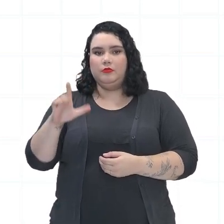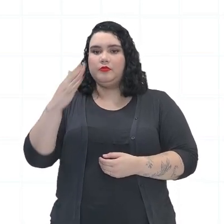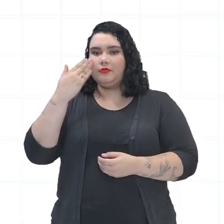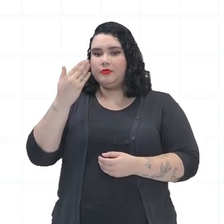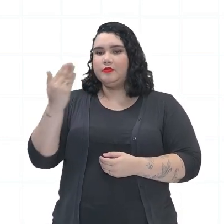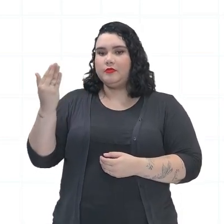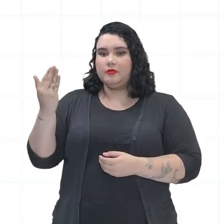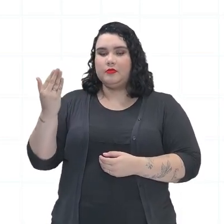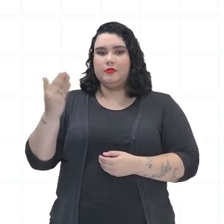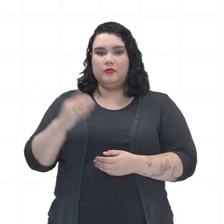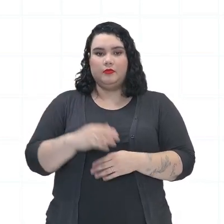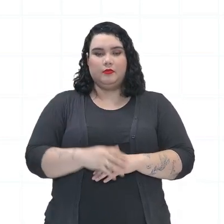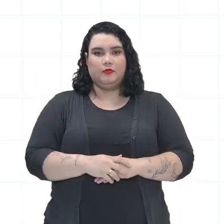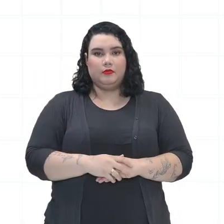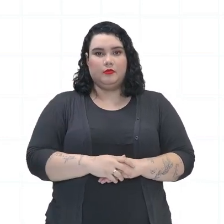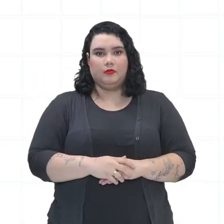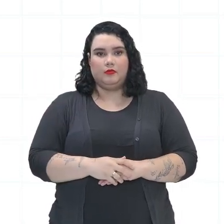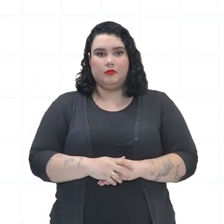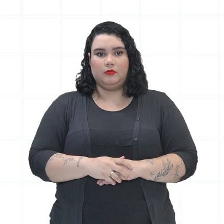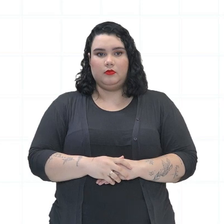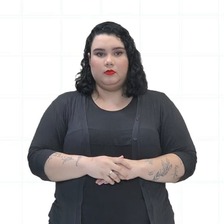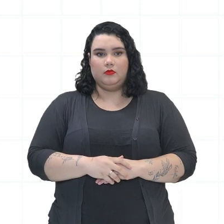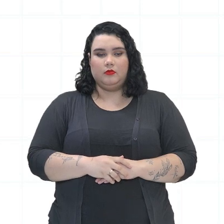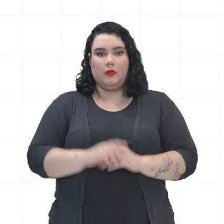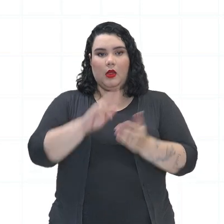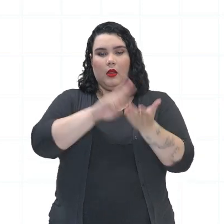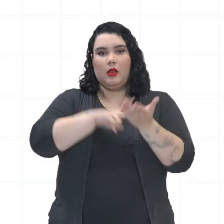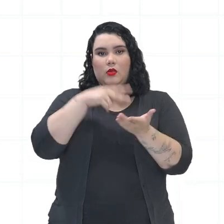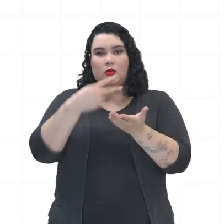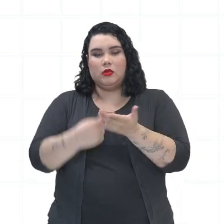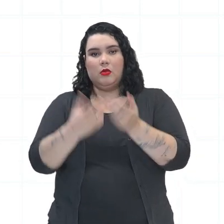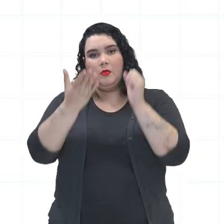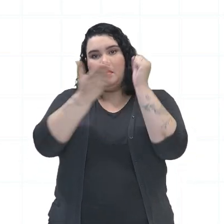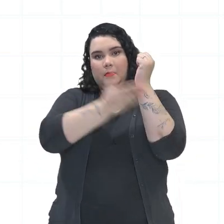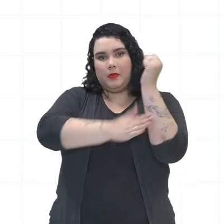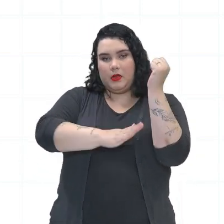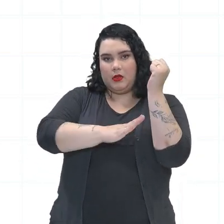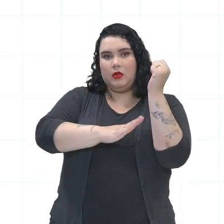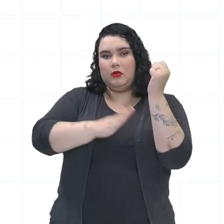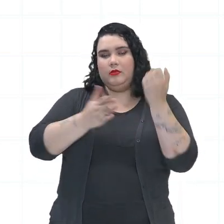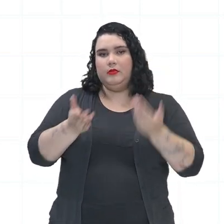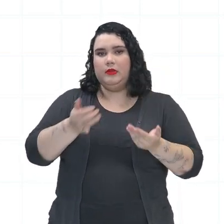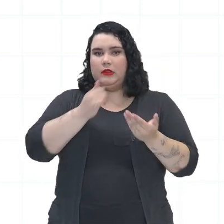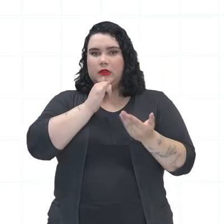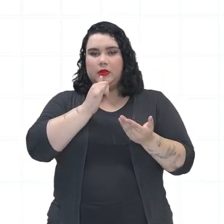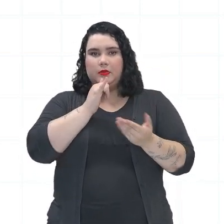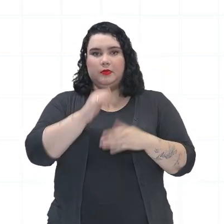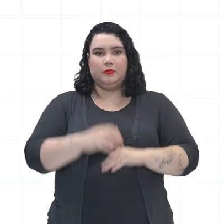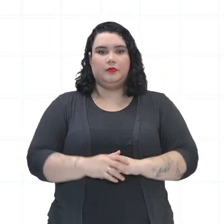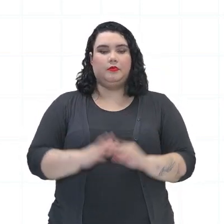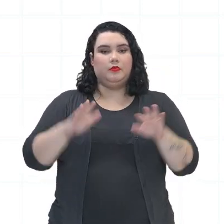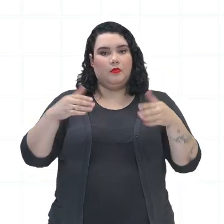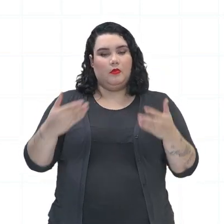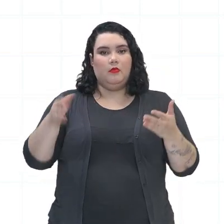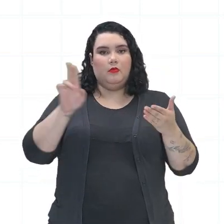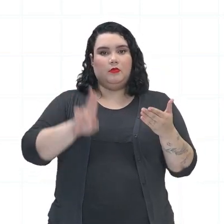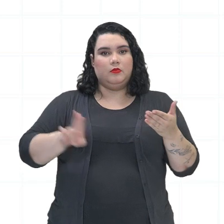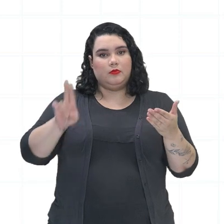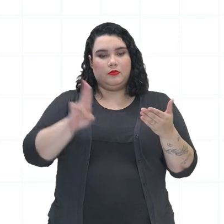uma tradução mais literal, poderíamos chamar assim de tábua, né? Paddle é como se fosse tábua. Então, eles